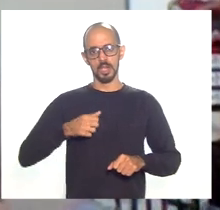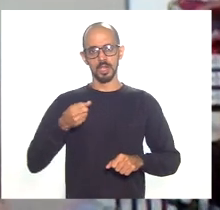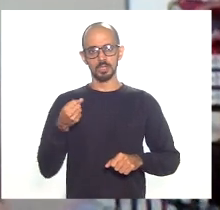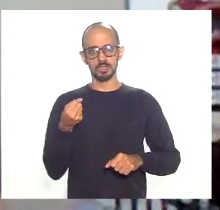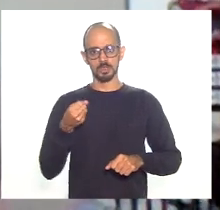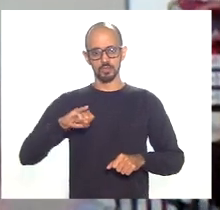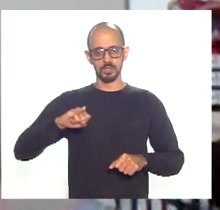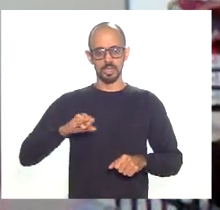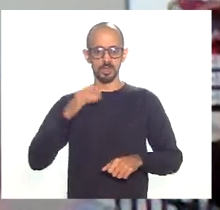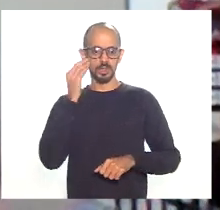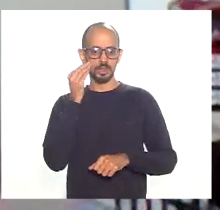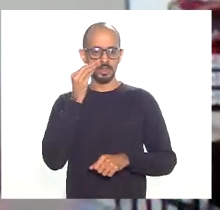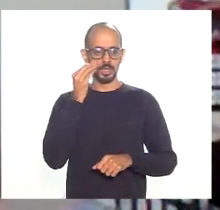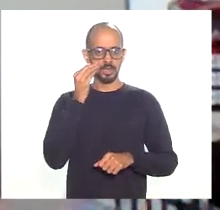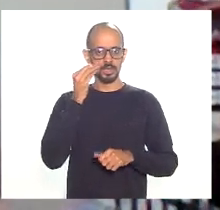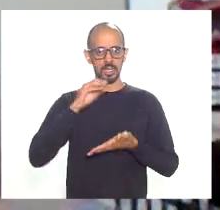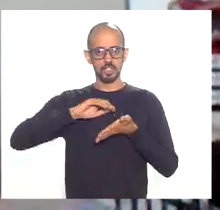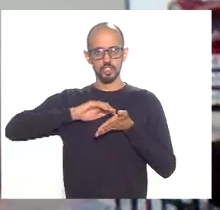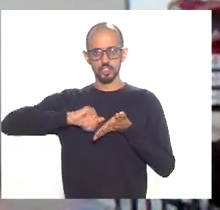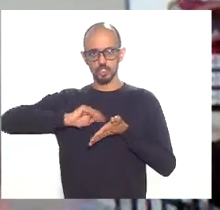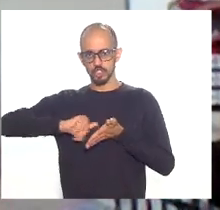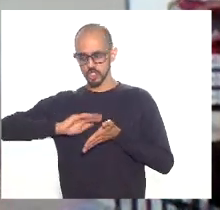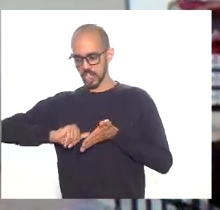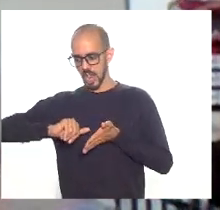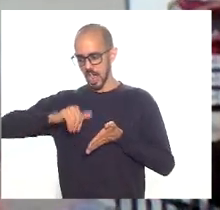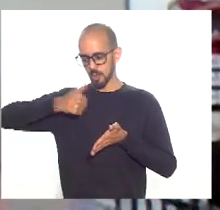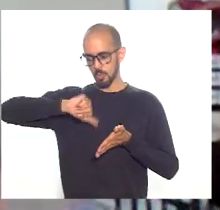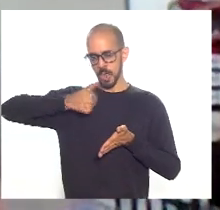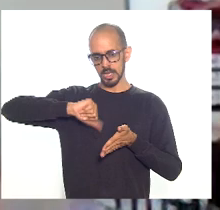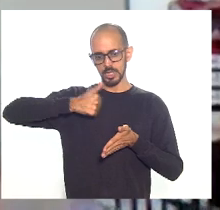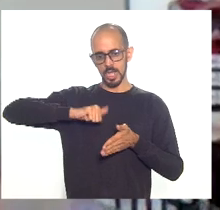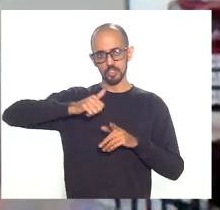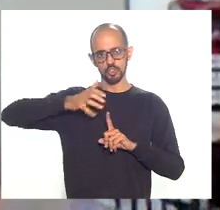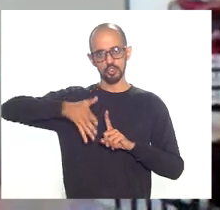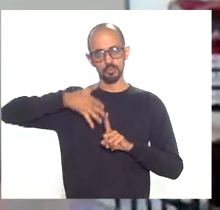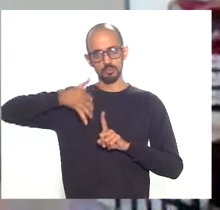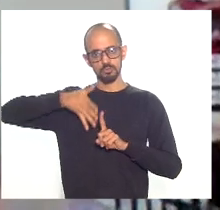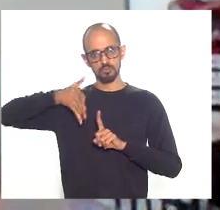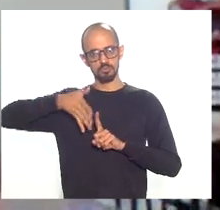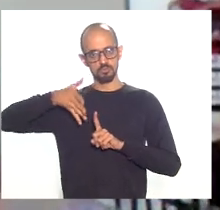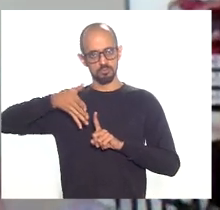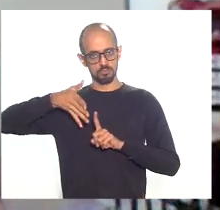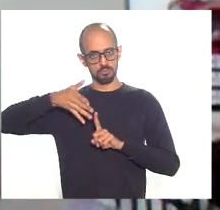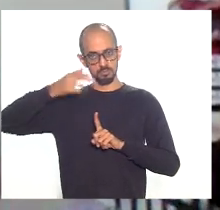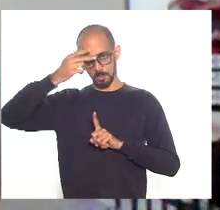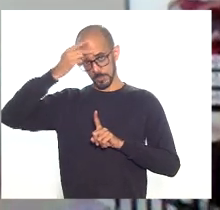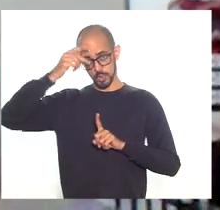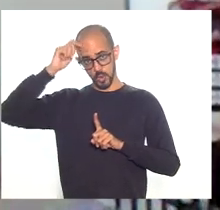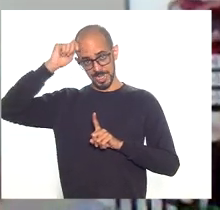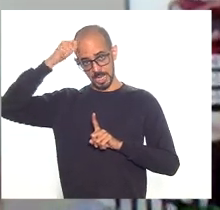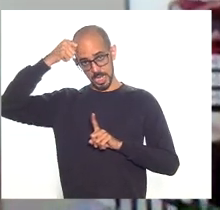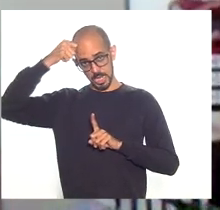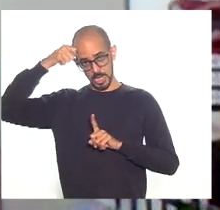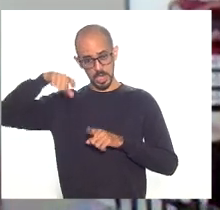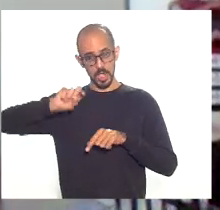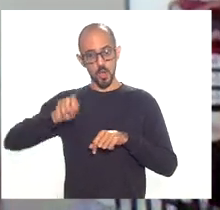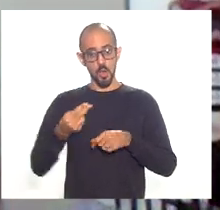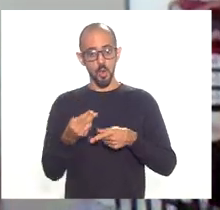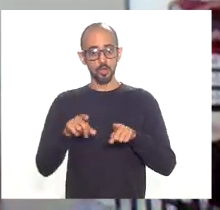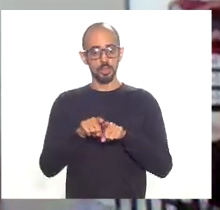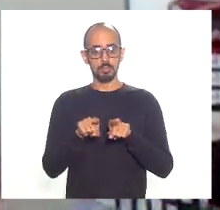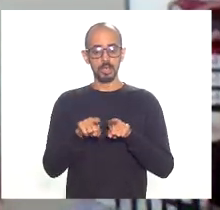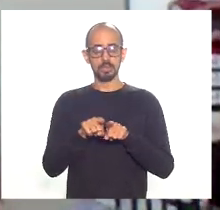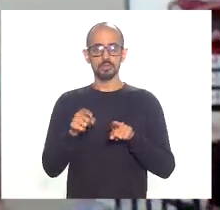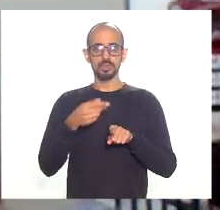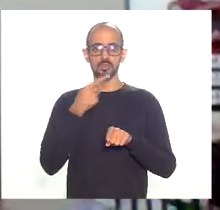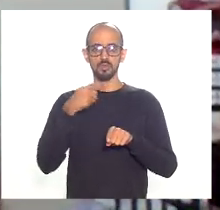desqualificar a fala de pessoas negras. Outra delas é quando você tenta desqualificar o debate sobre o próprio racismo